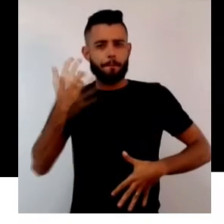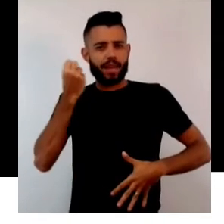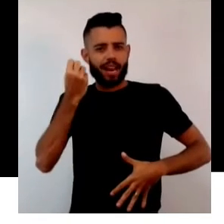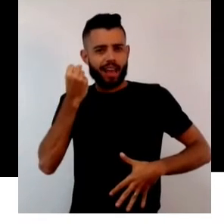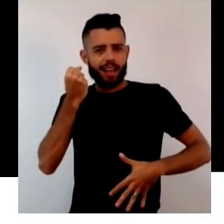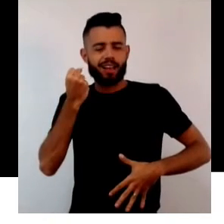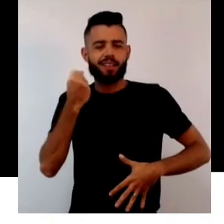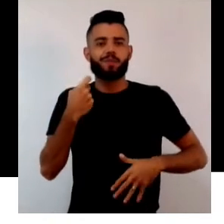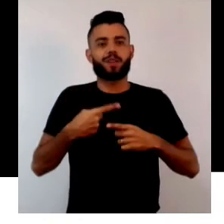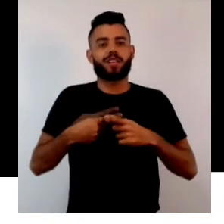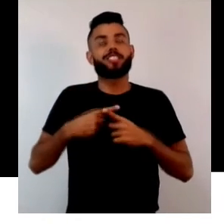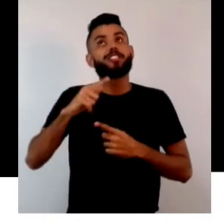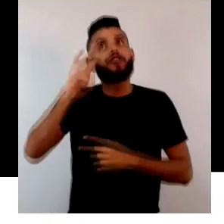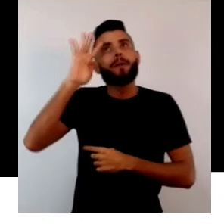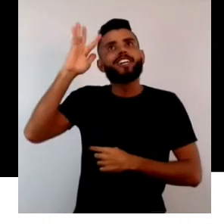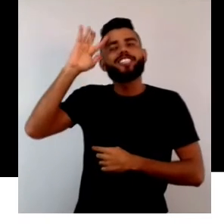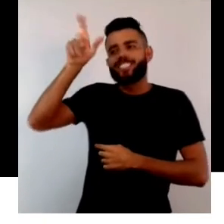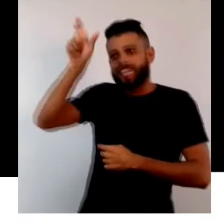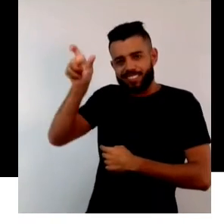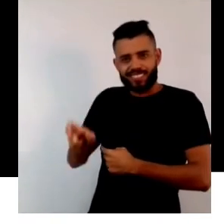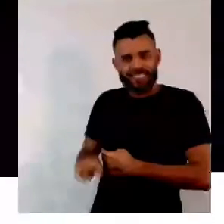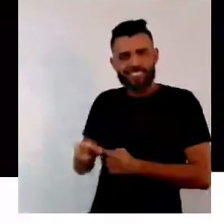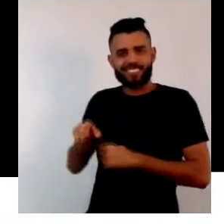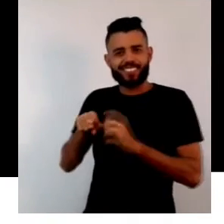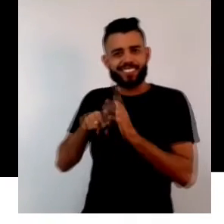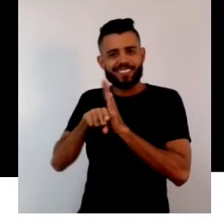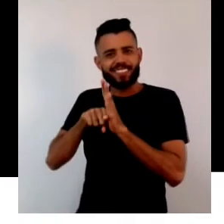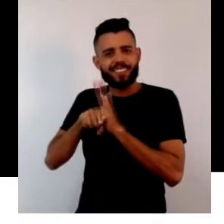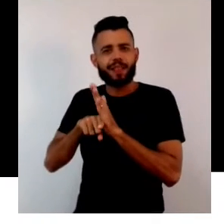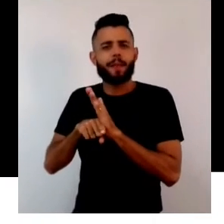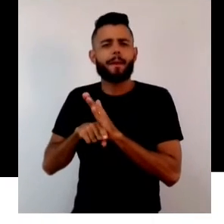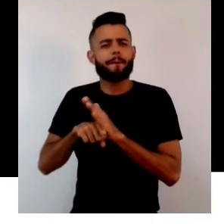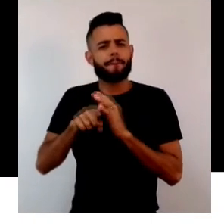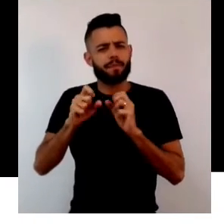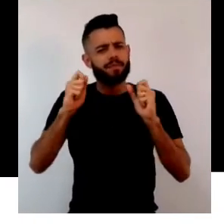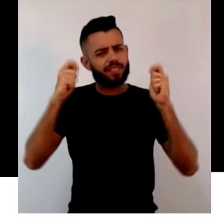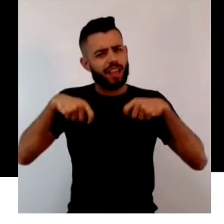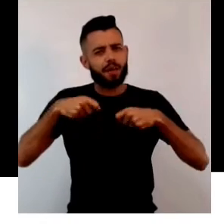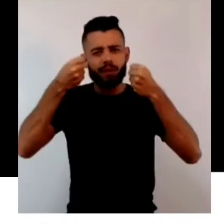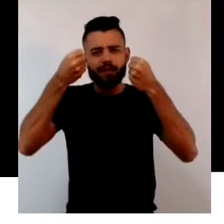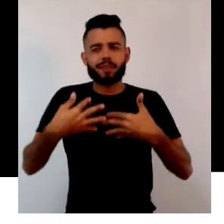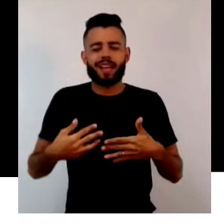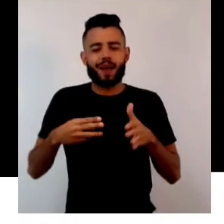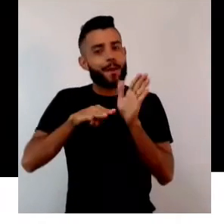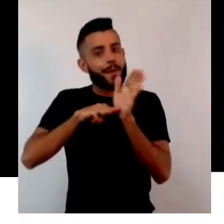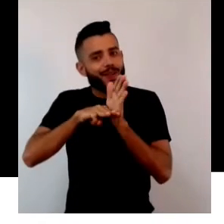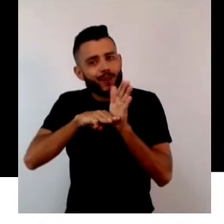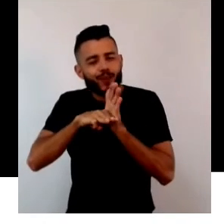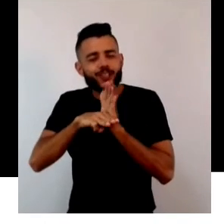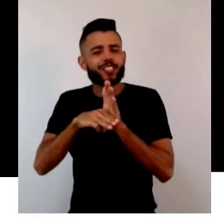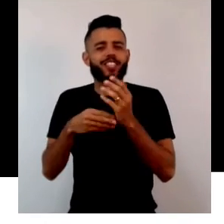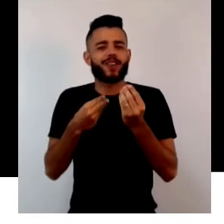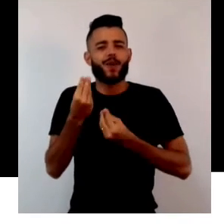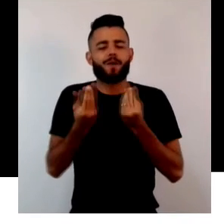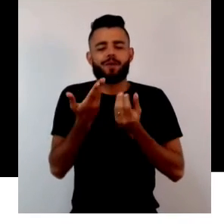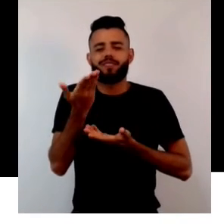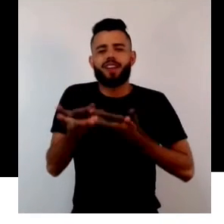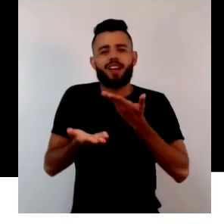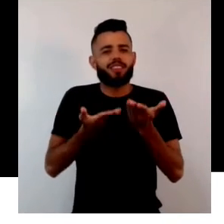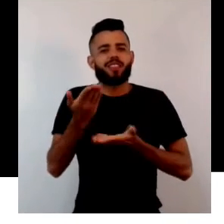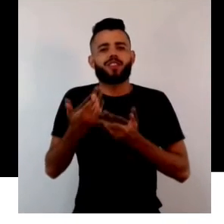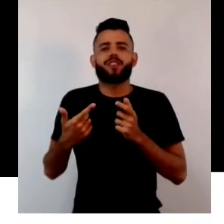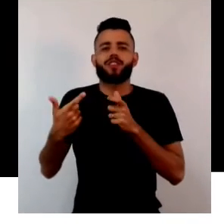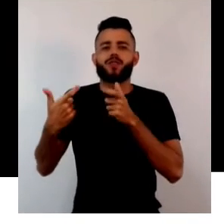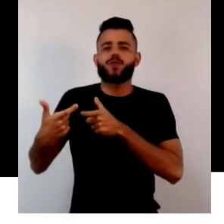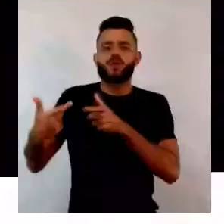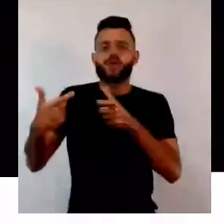mas também tem as ciências humanas. Você pode falar um pouquinho sobre essas metodologias e que você traz também de uma metodologia de lugares, né, que vem de mulheres, como